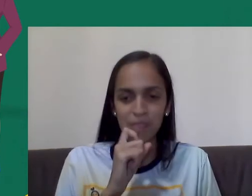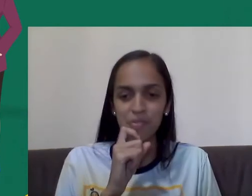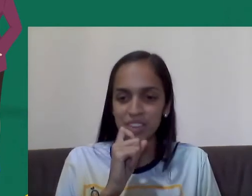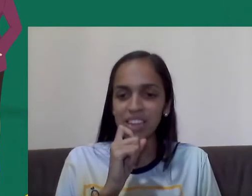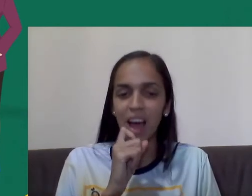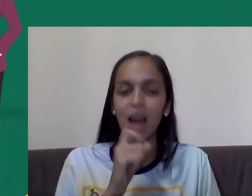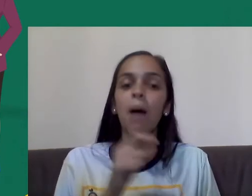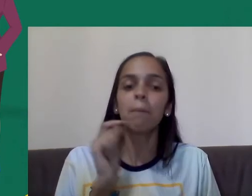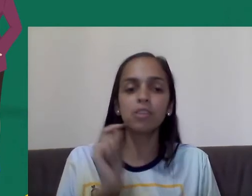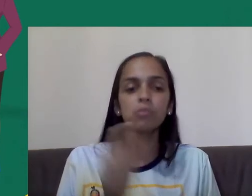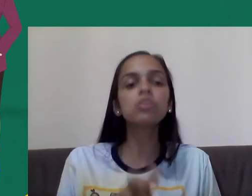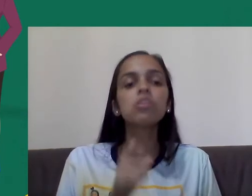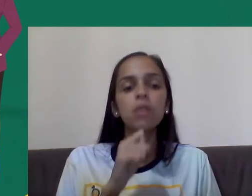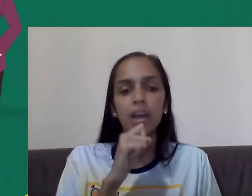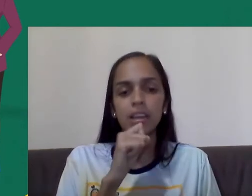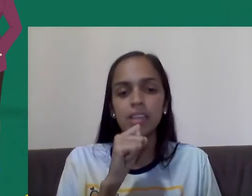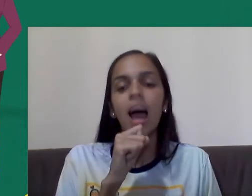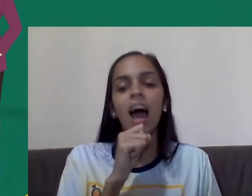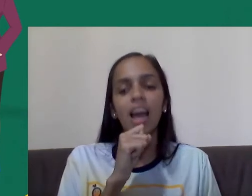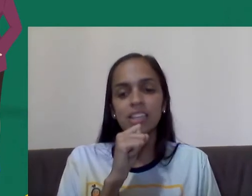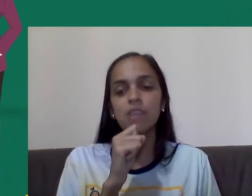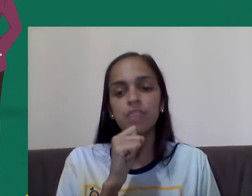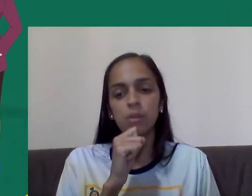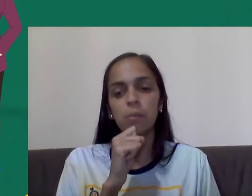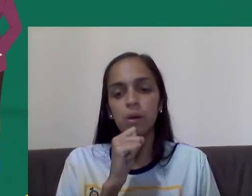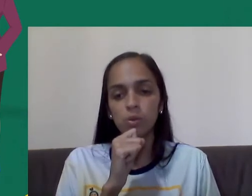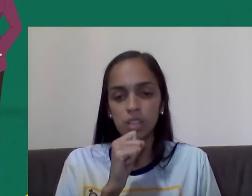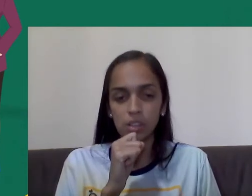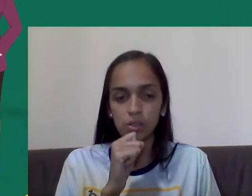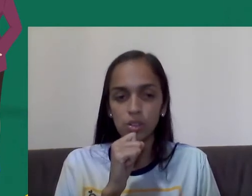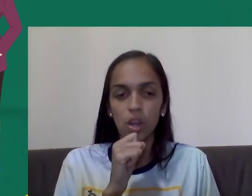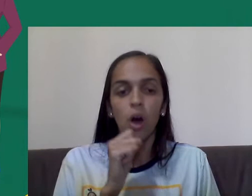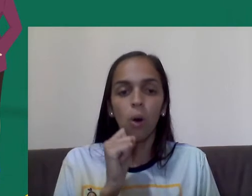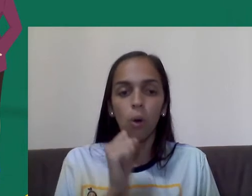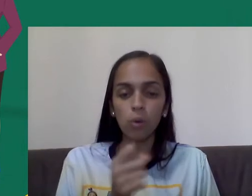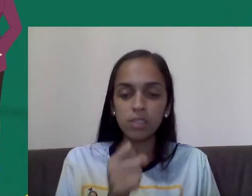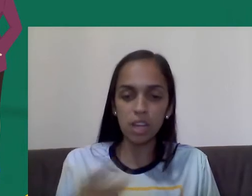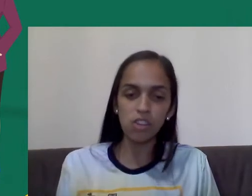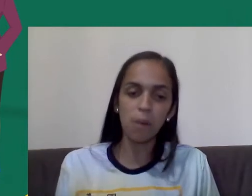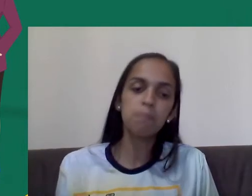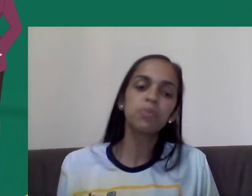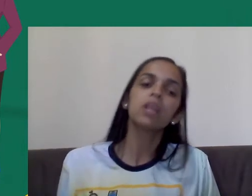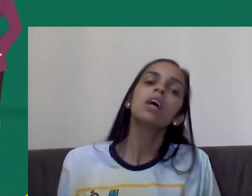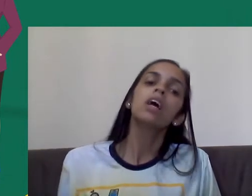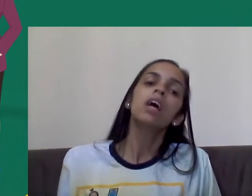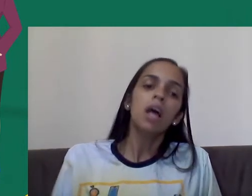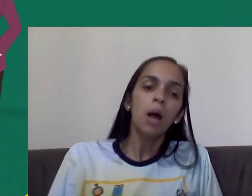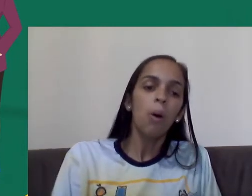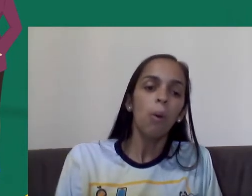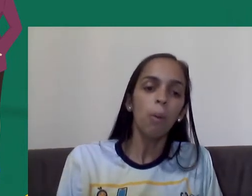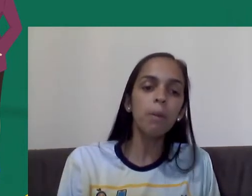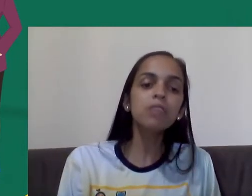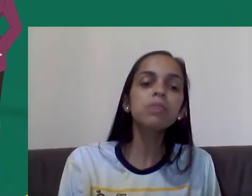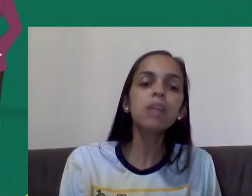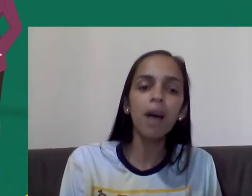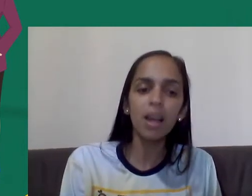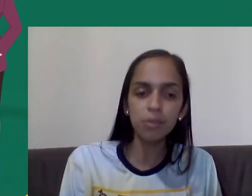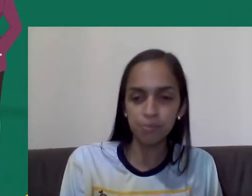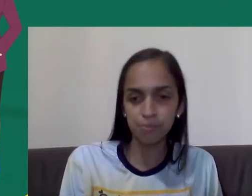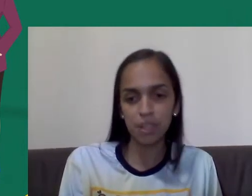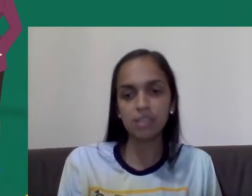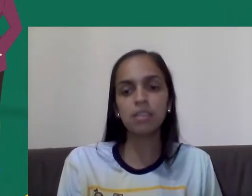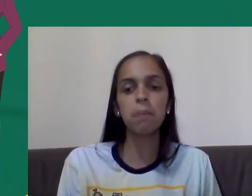para enfrentar, mas muitas mulheres ainda enfrentam preconceitos. Ou seja, o mesmo